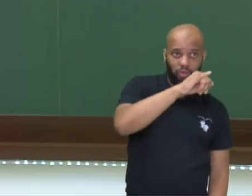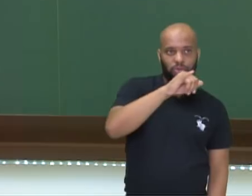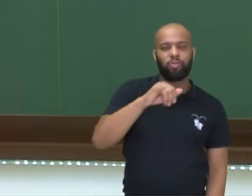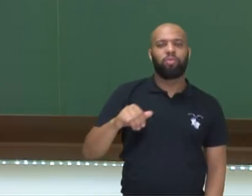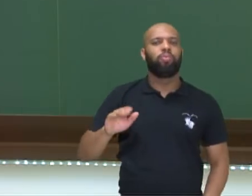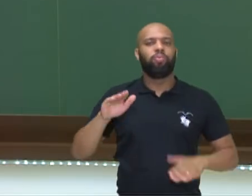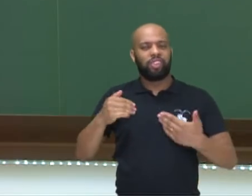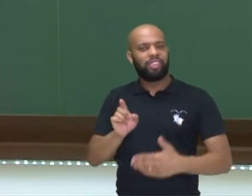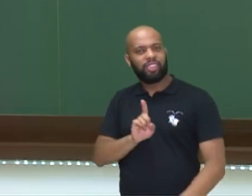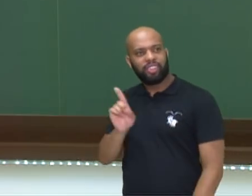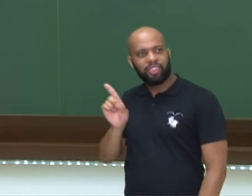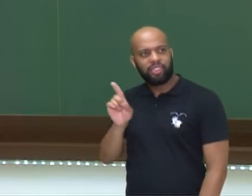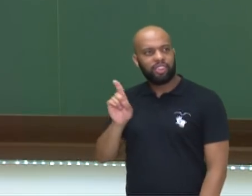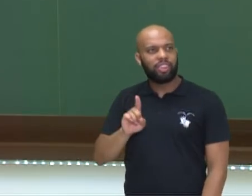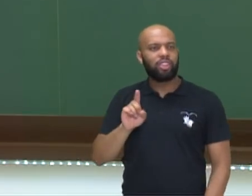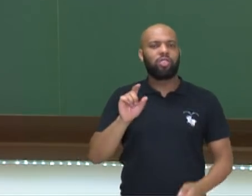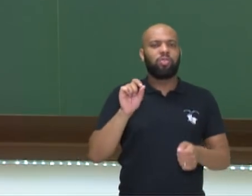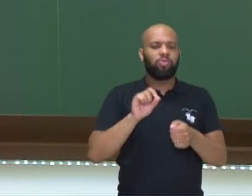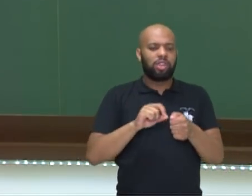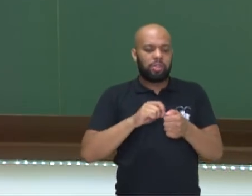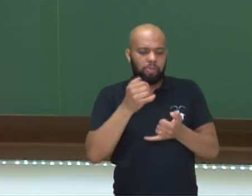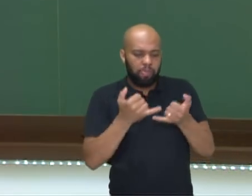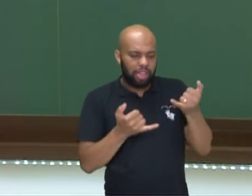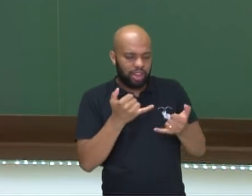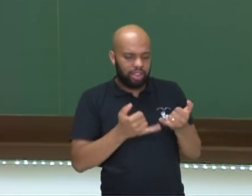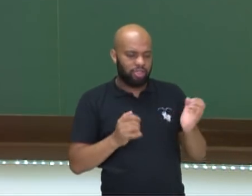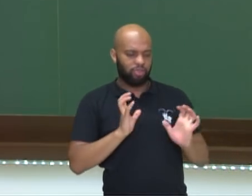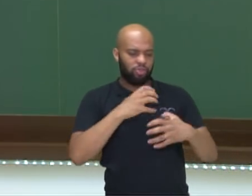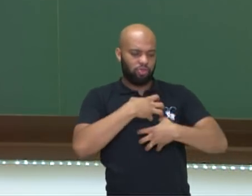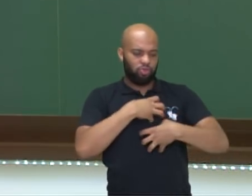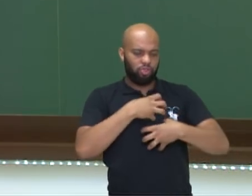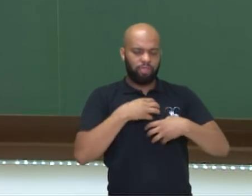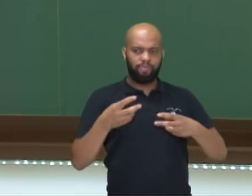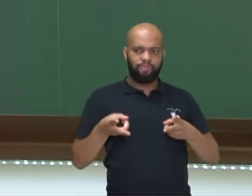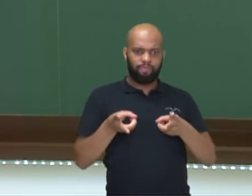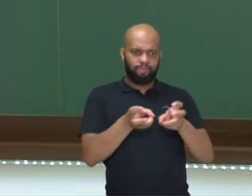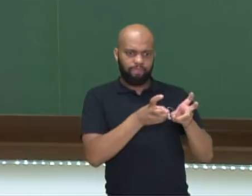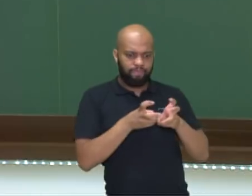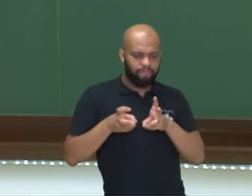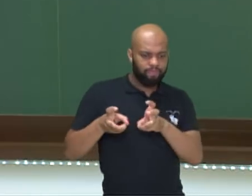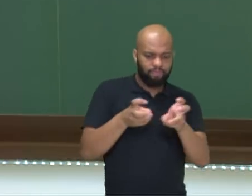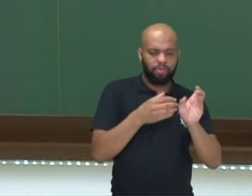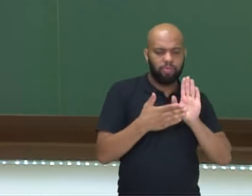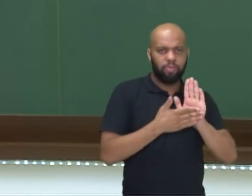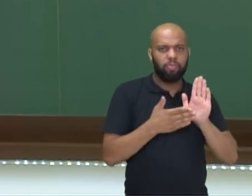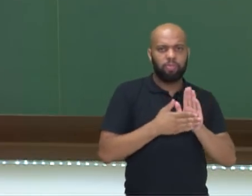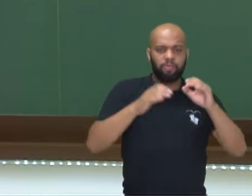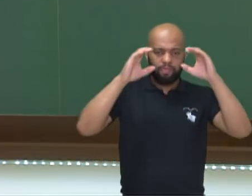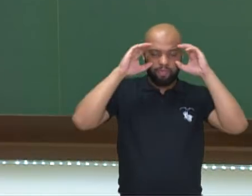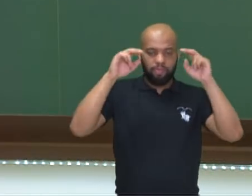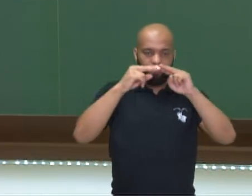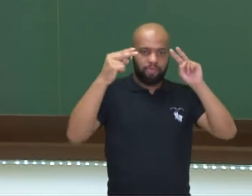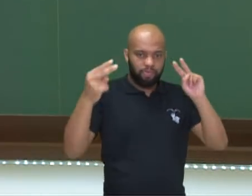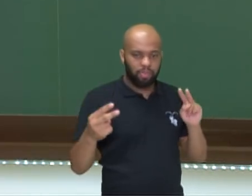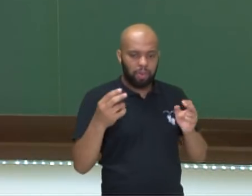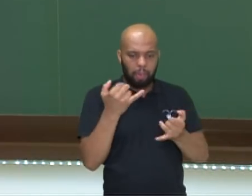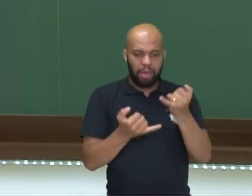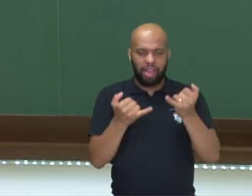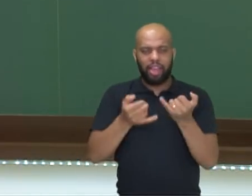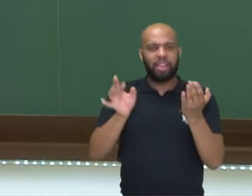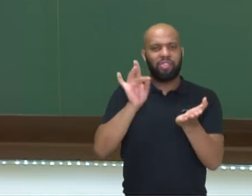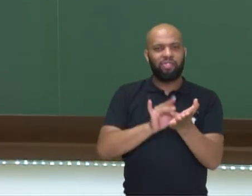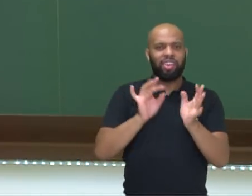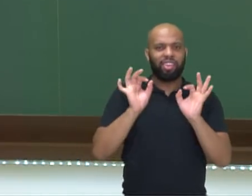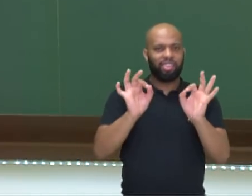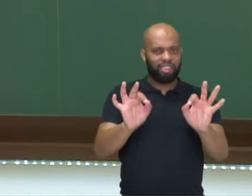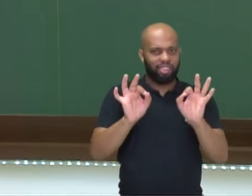que faz com que as condições ali propostas pela realidade virtual sejam muito próximas,